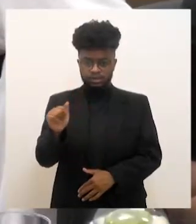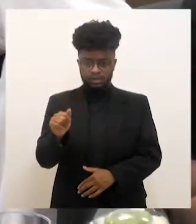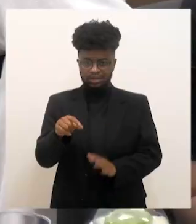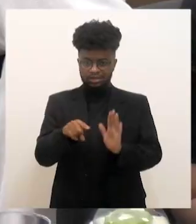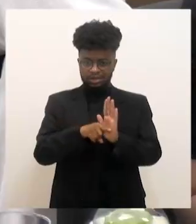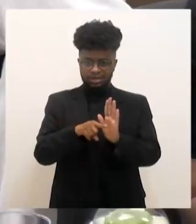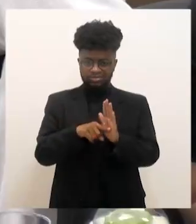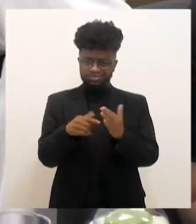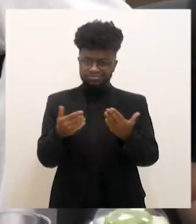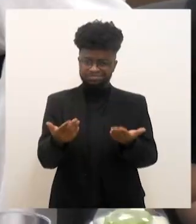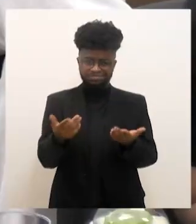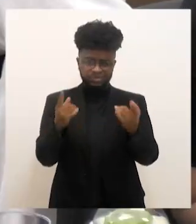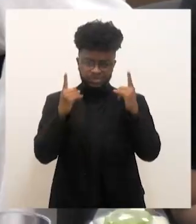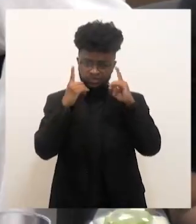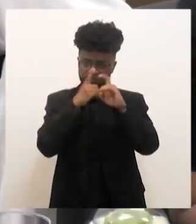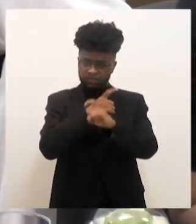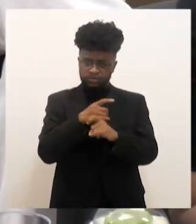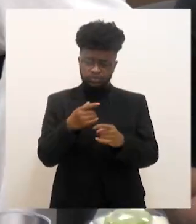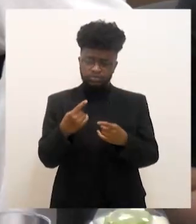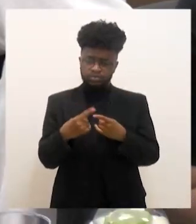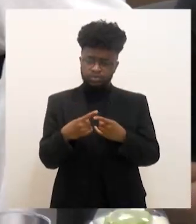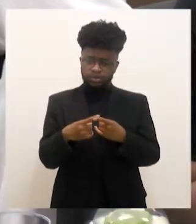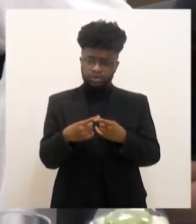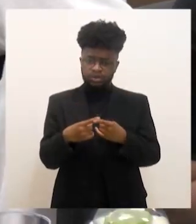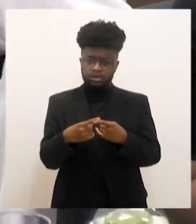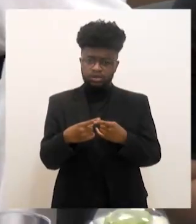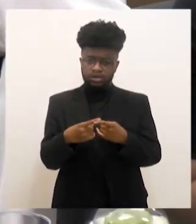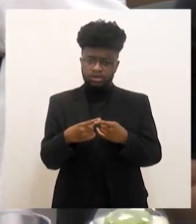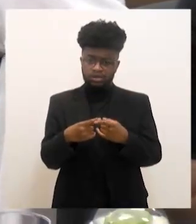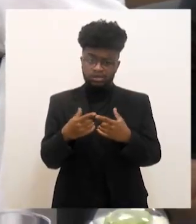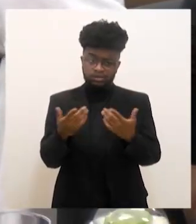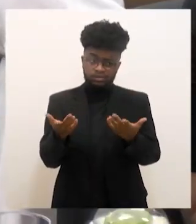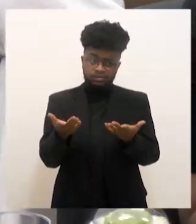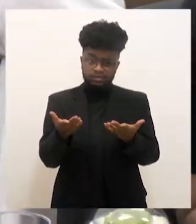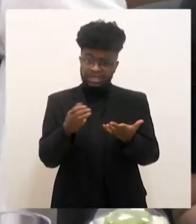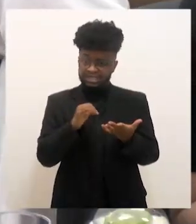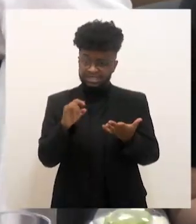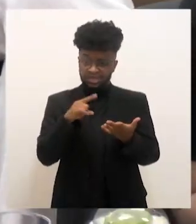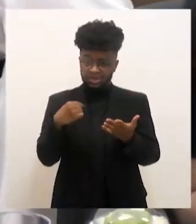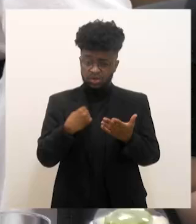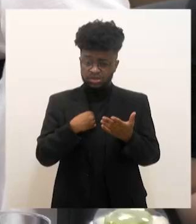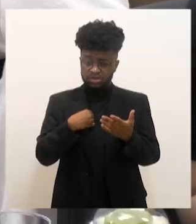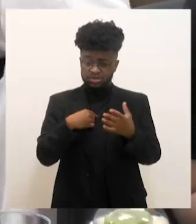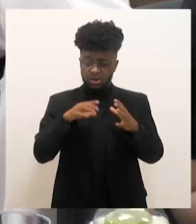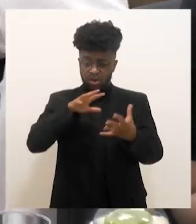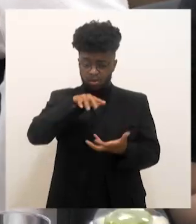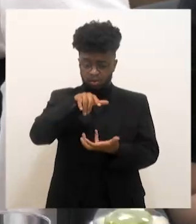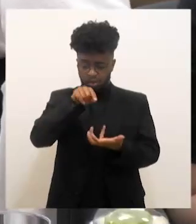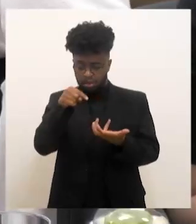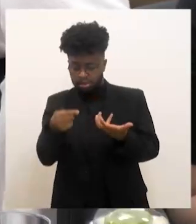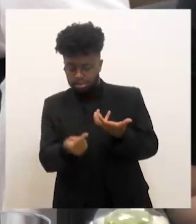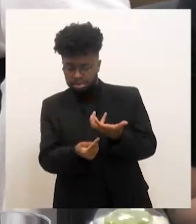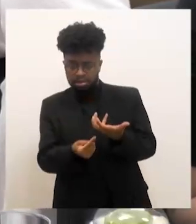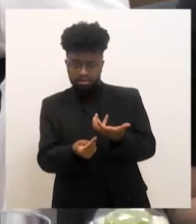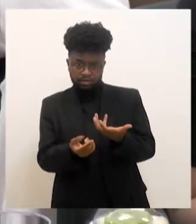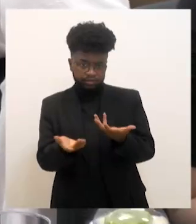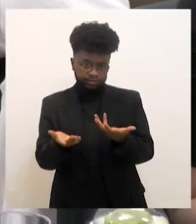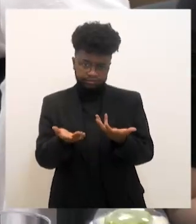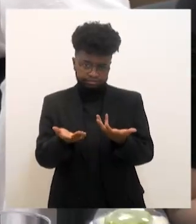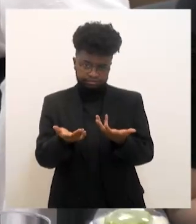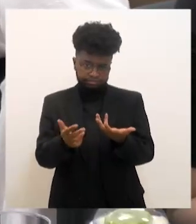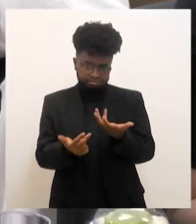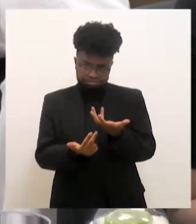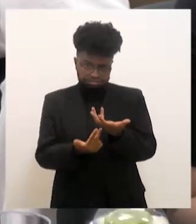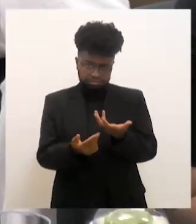Difícil. A não ser que a gente esteja lá abaixo do polo. De cabeça para baixo. Bom,